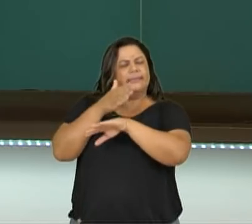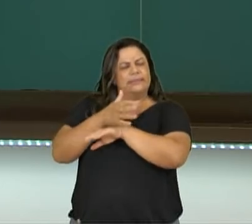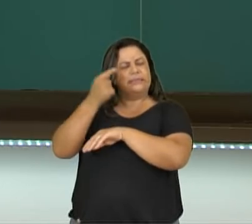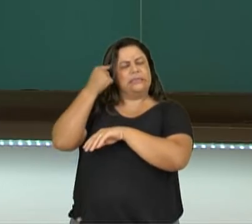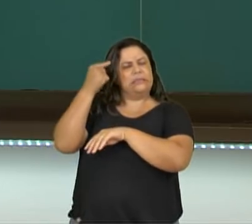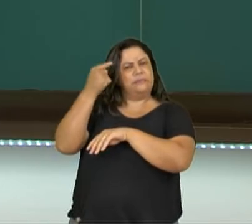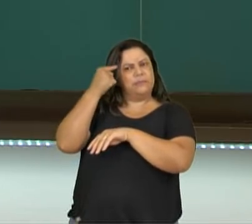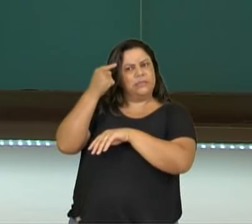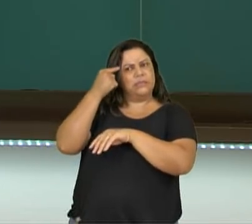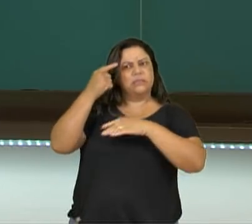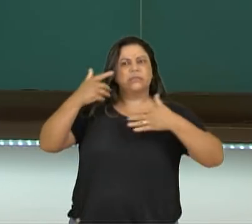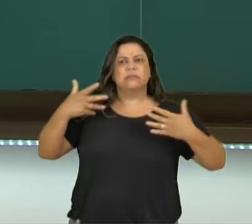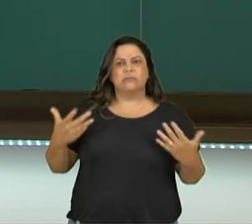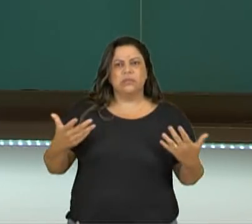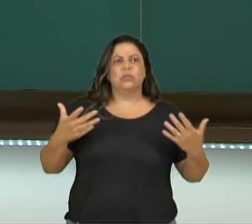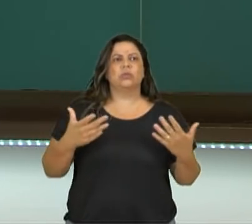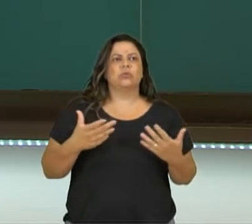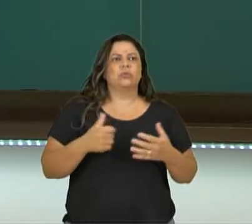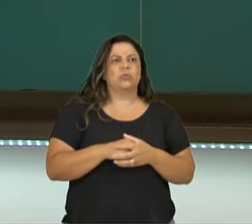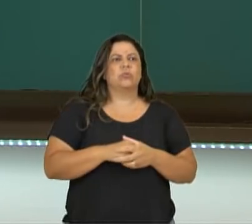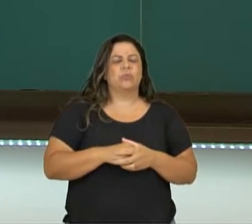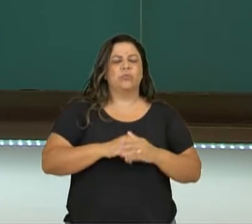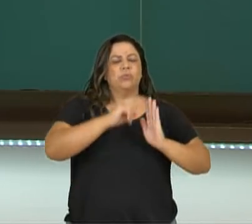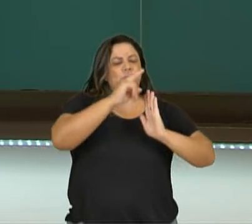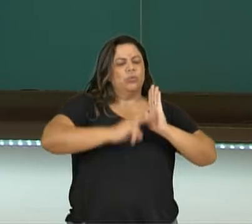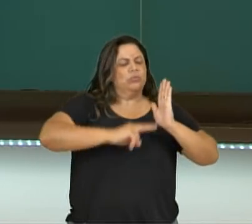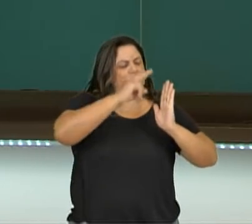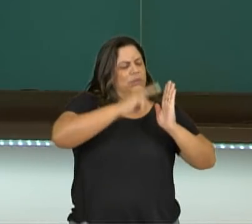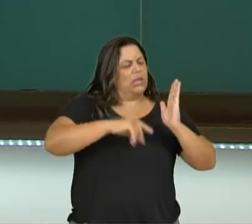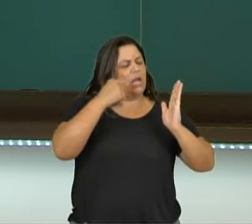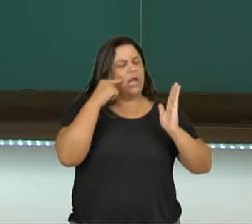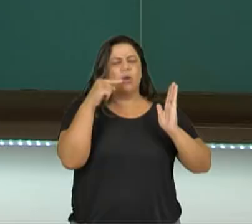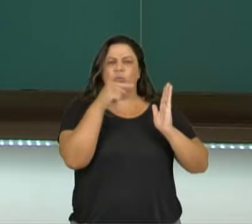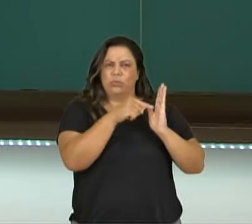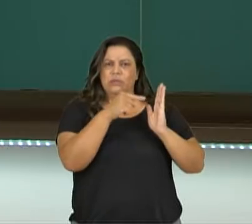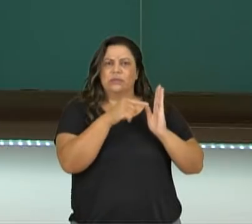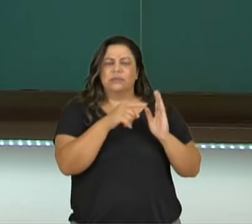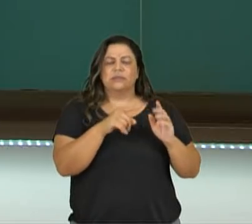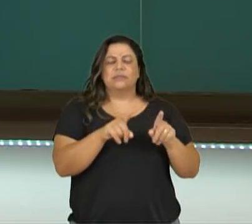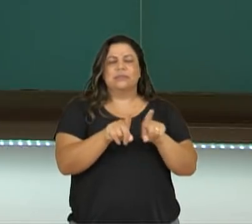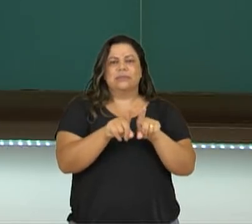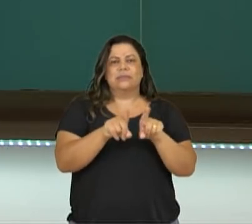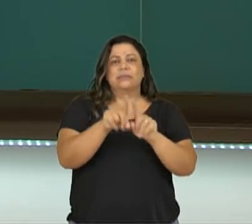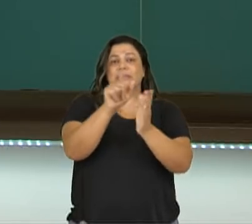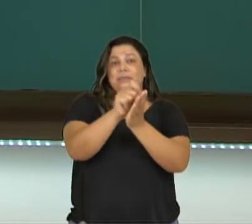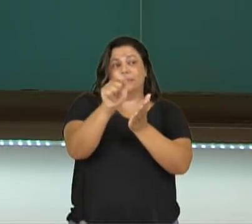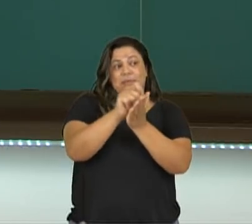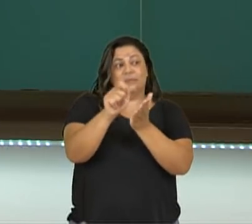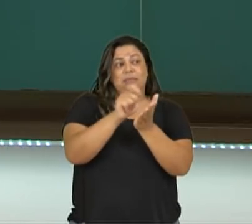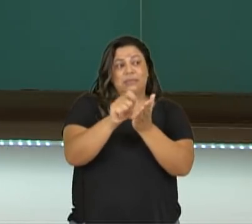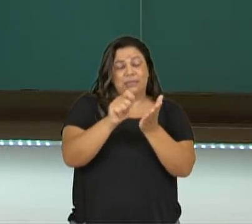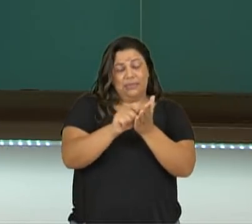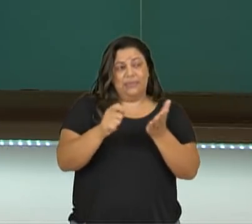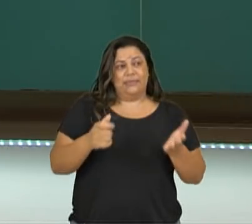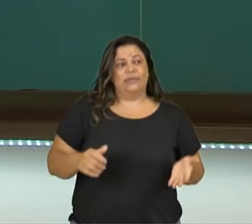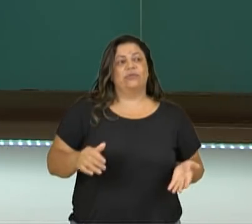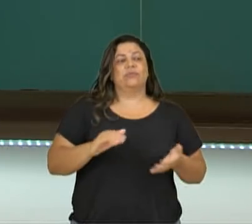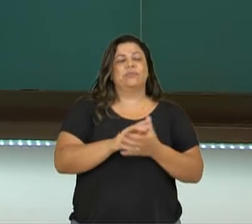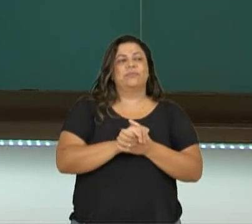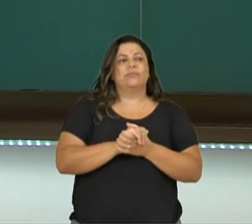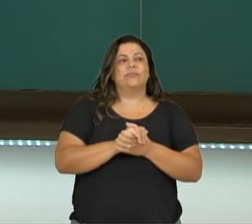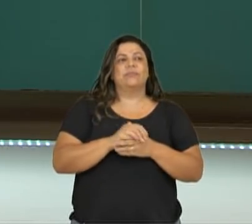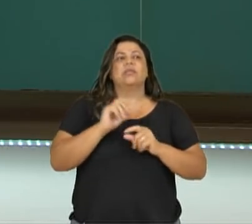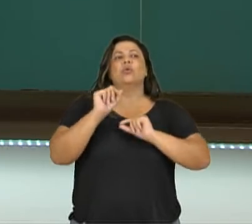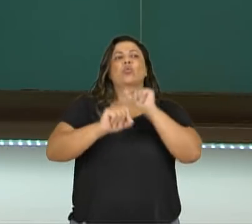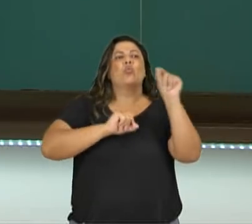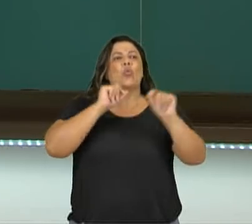os pensamentos para o leitor conhecer, né, no plano escrito. De que forma que a gente tem acesso a esses pensamentos quando se